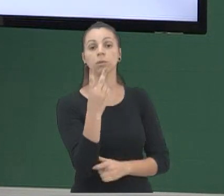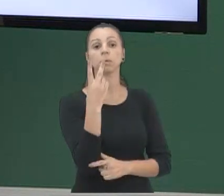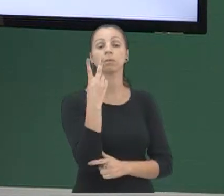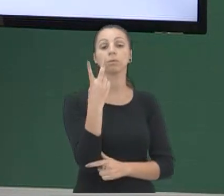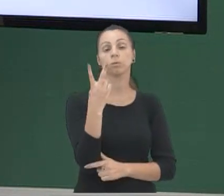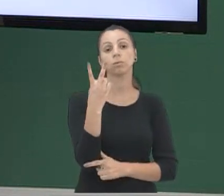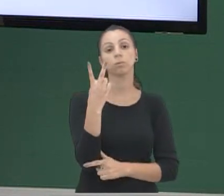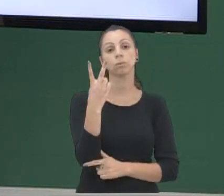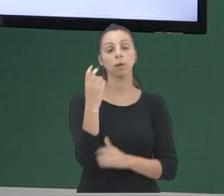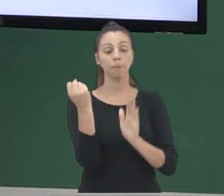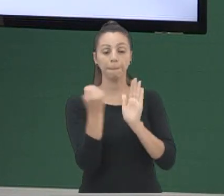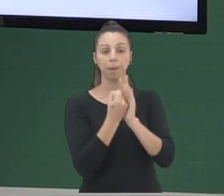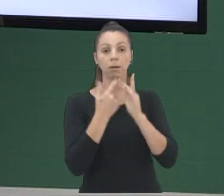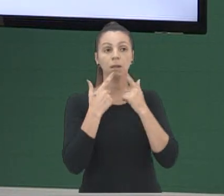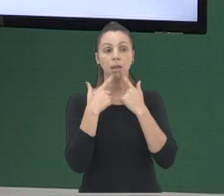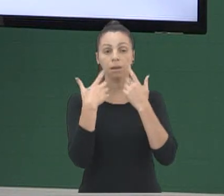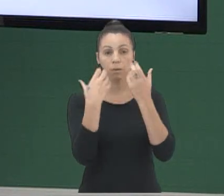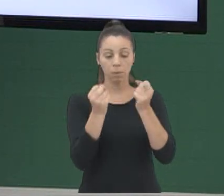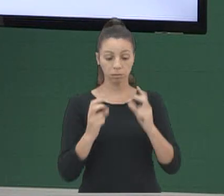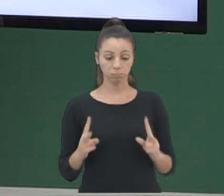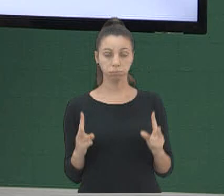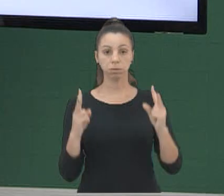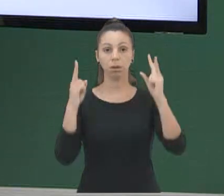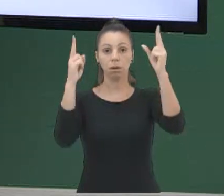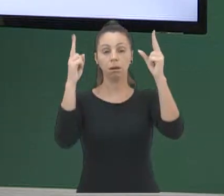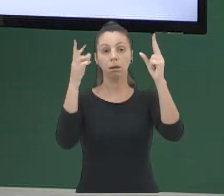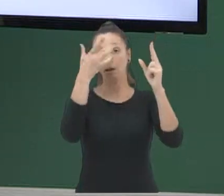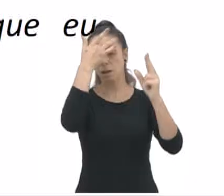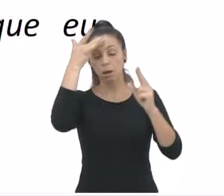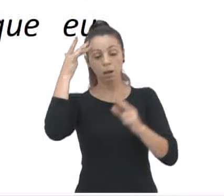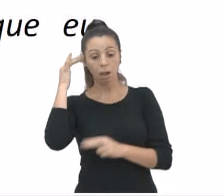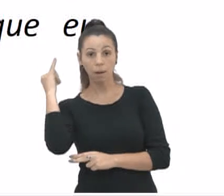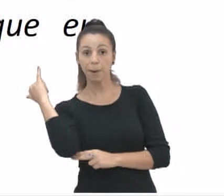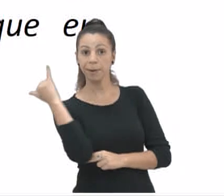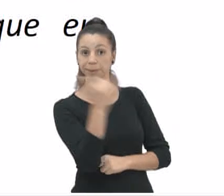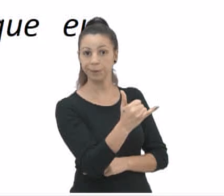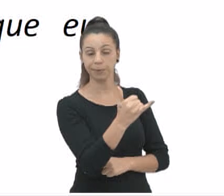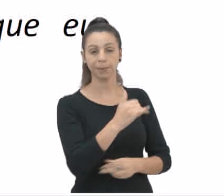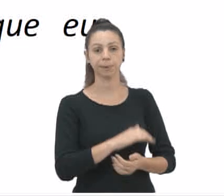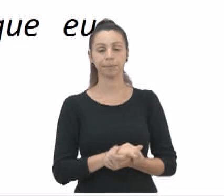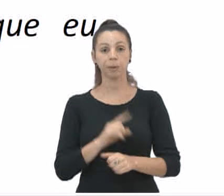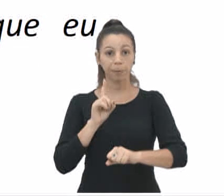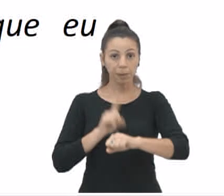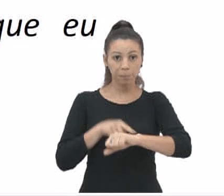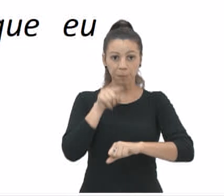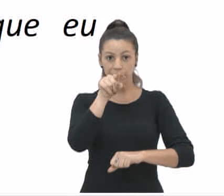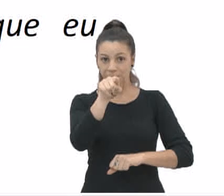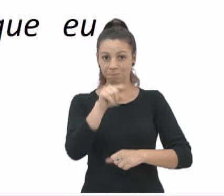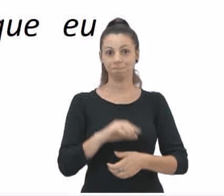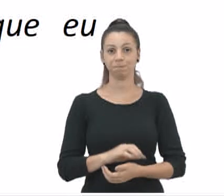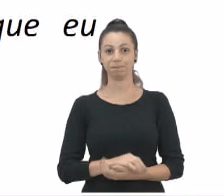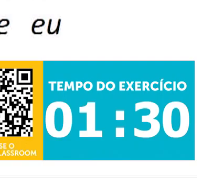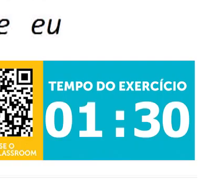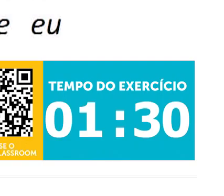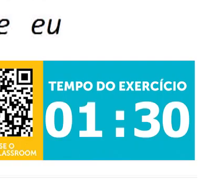estão nesse trecho que dizem quem é o narrador. Tá certo? Um tempinho só para você.